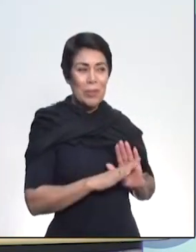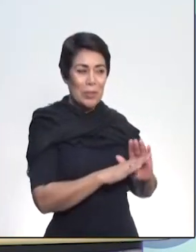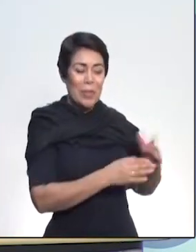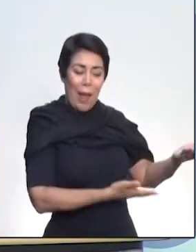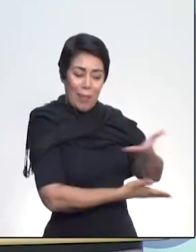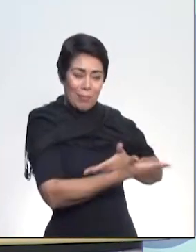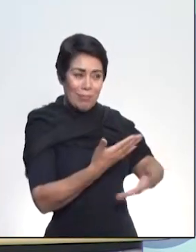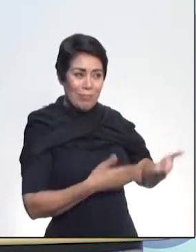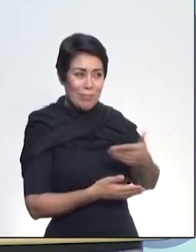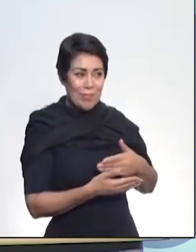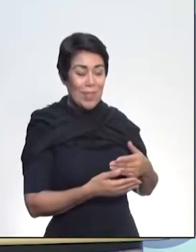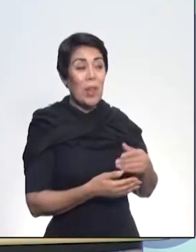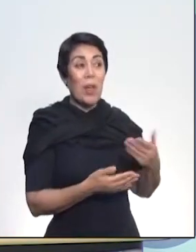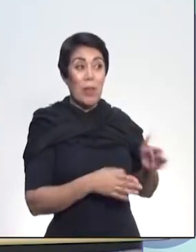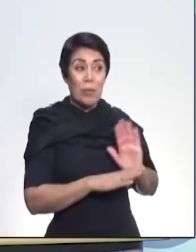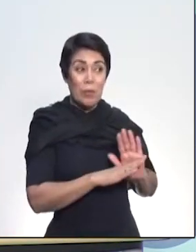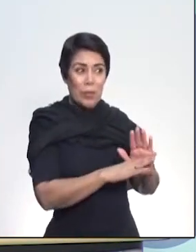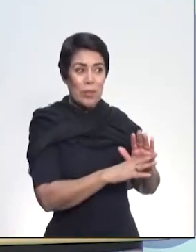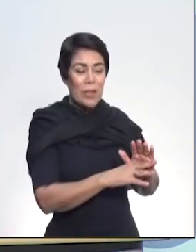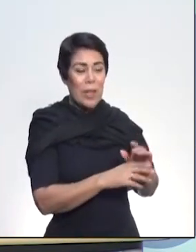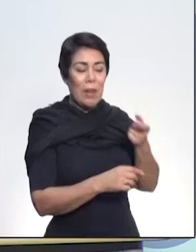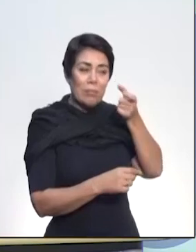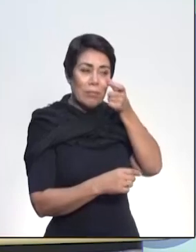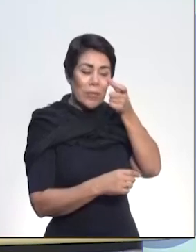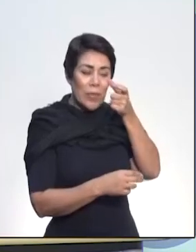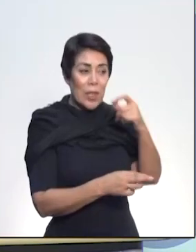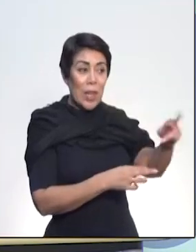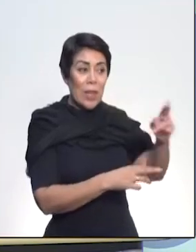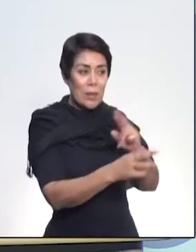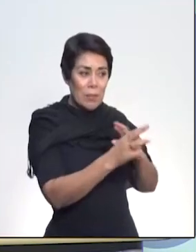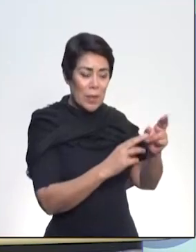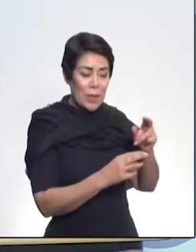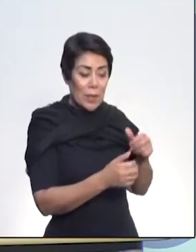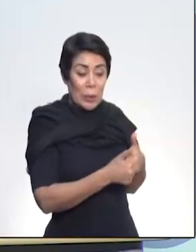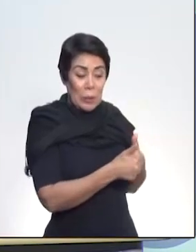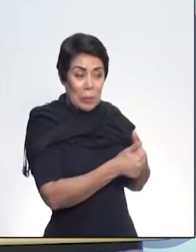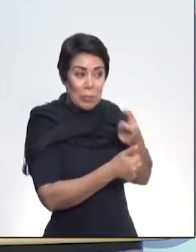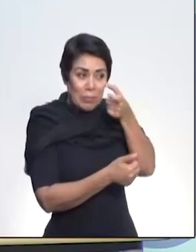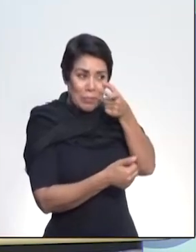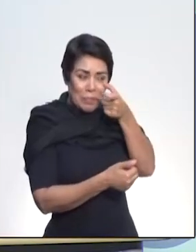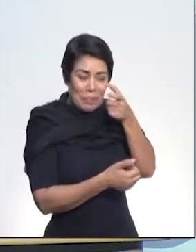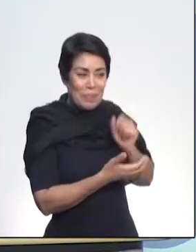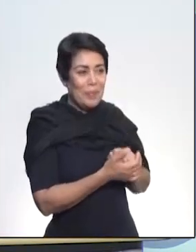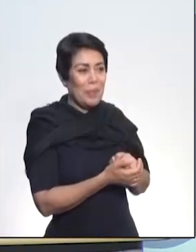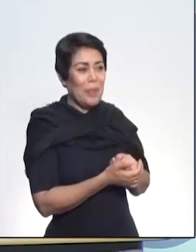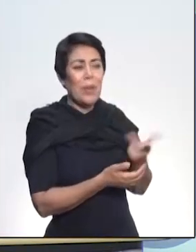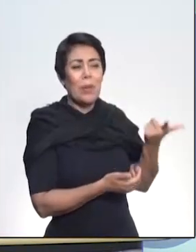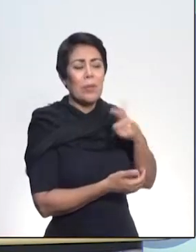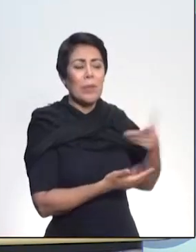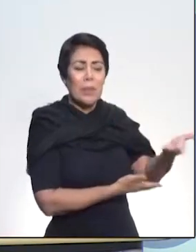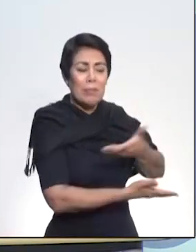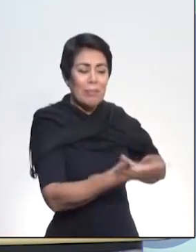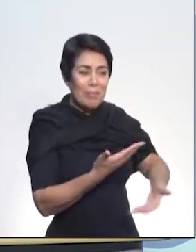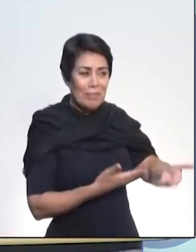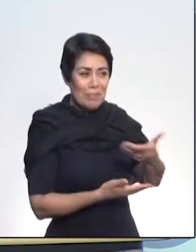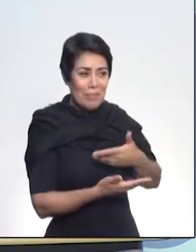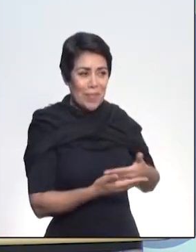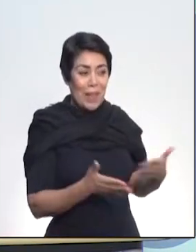a porta-voz de vocês aqui pelo chat, então eu estou acompanhando para que nós possamos ter interatividade durante a